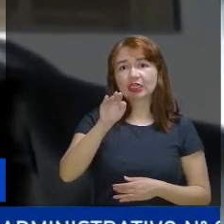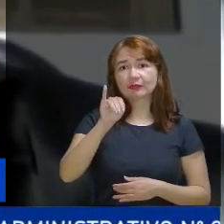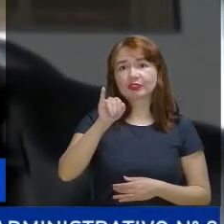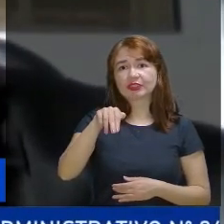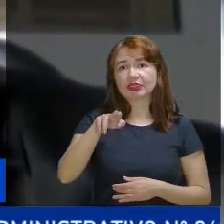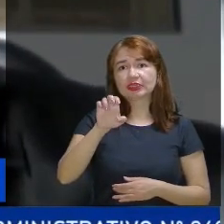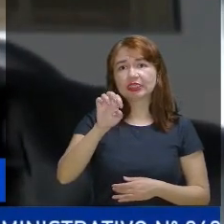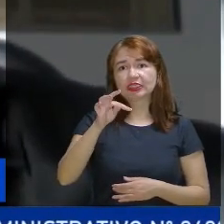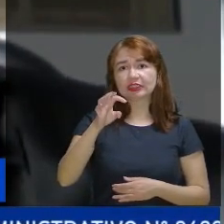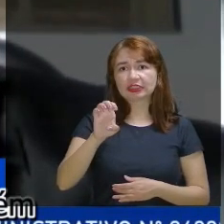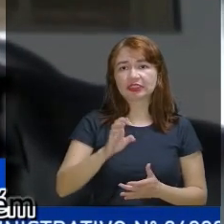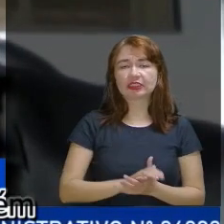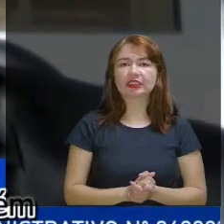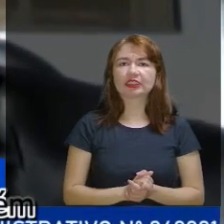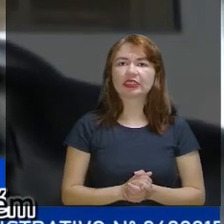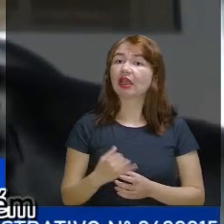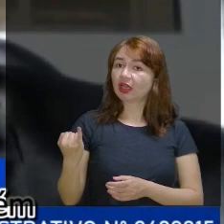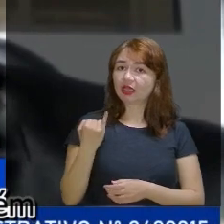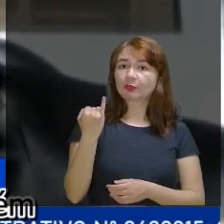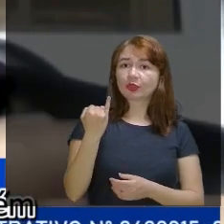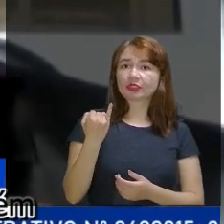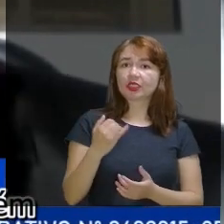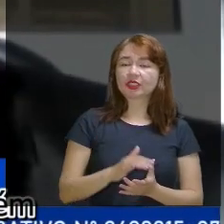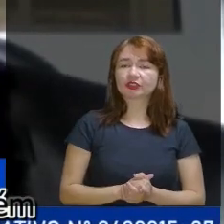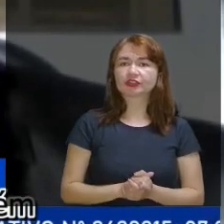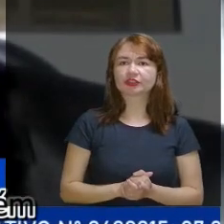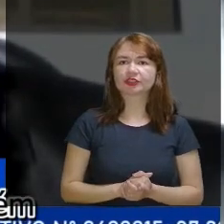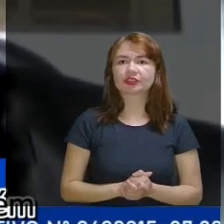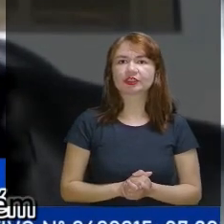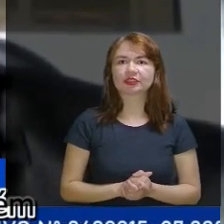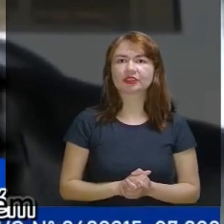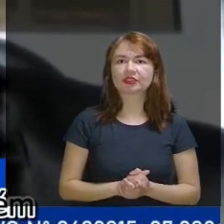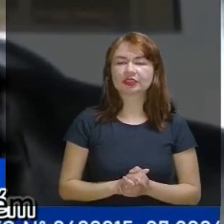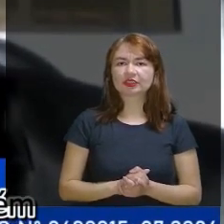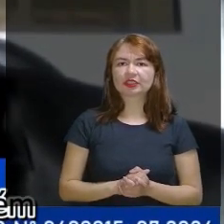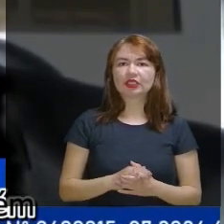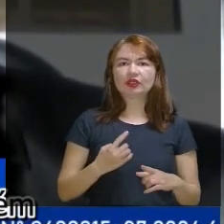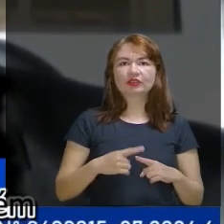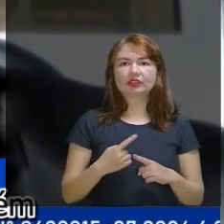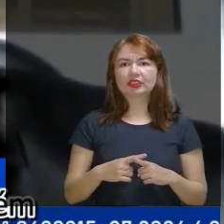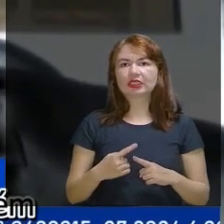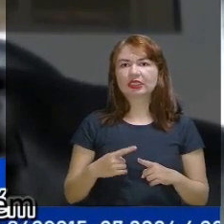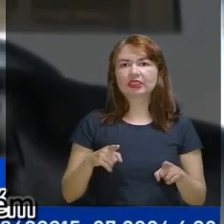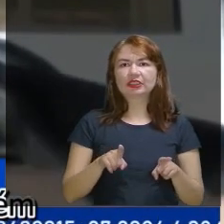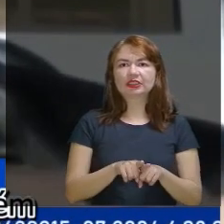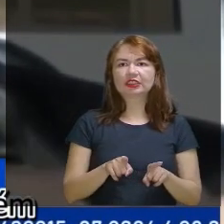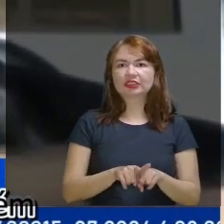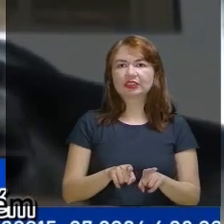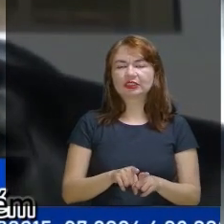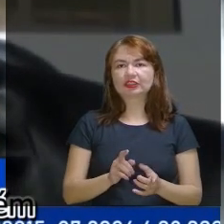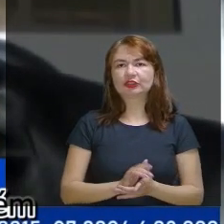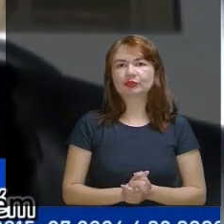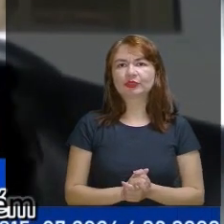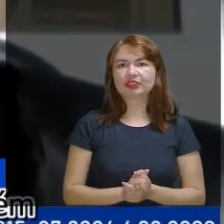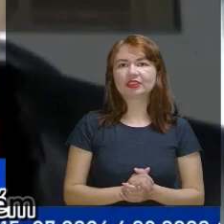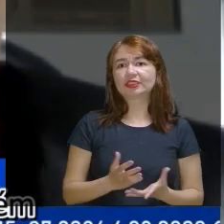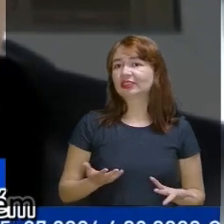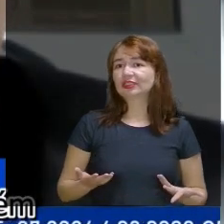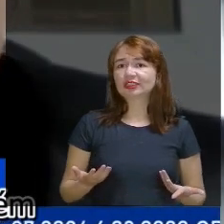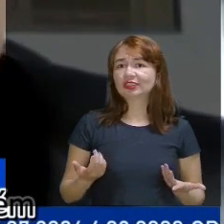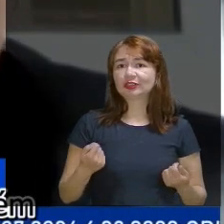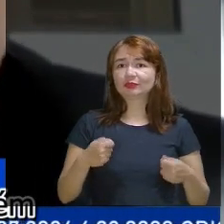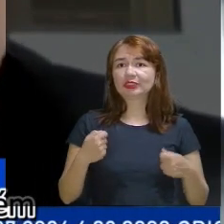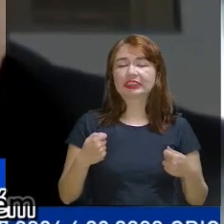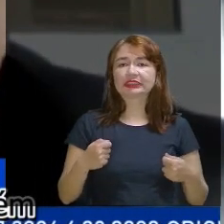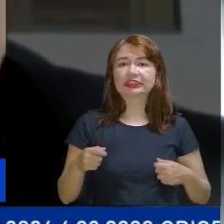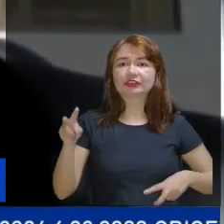coisas, não só da competência igual, Ele tem a pele clara, cabelos parcialmente grisalhos, os óculos